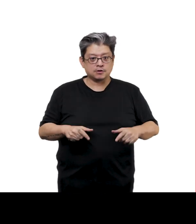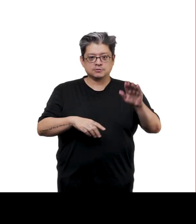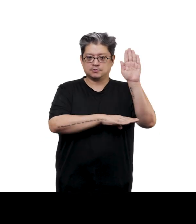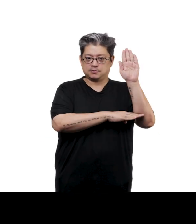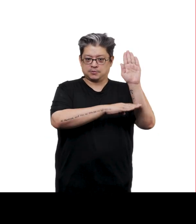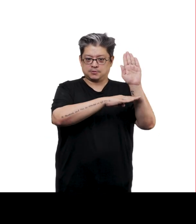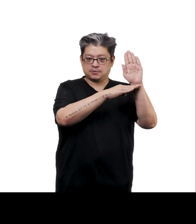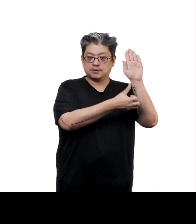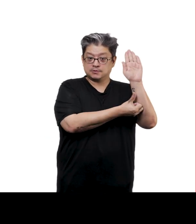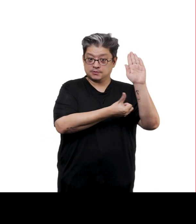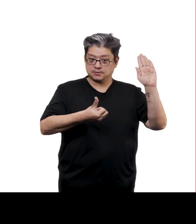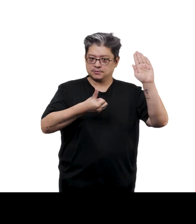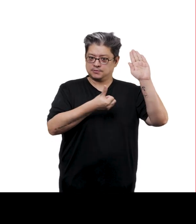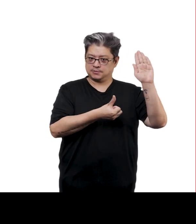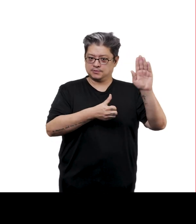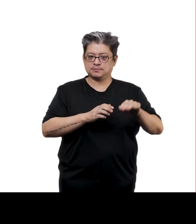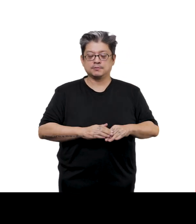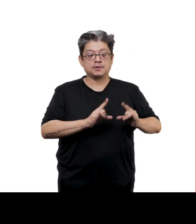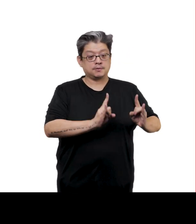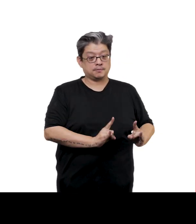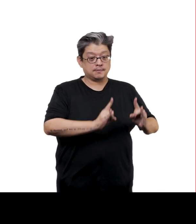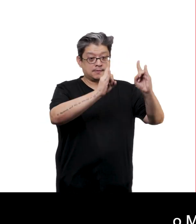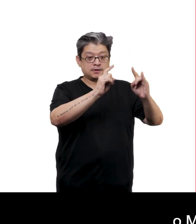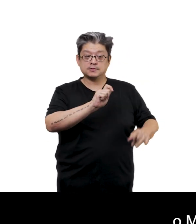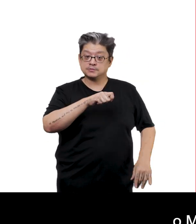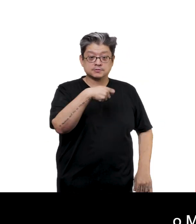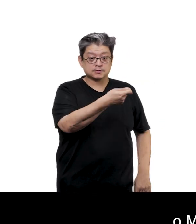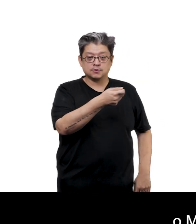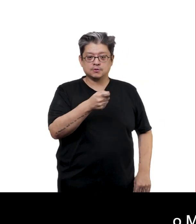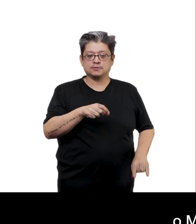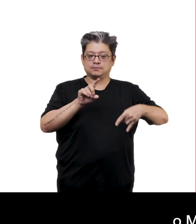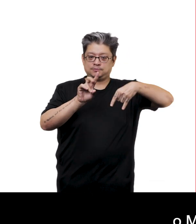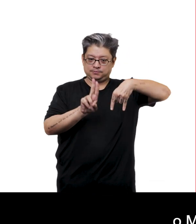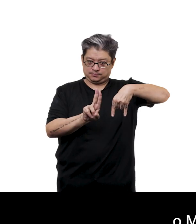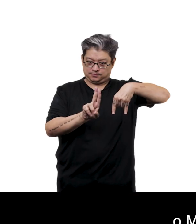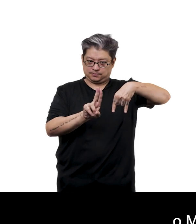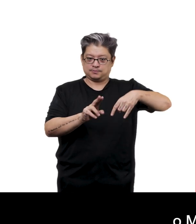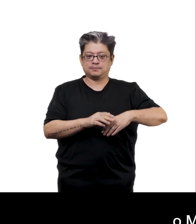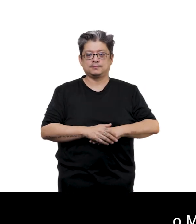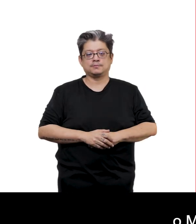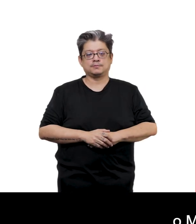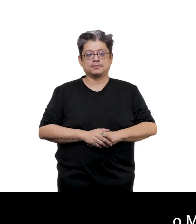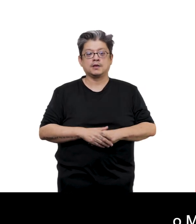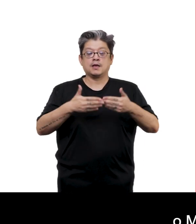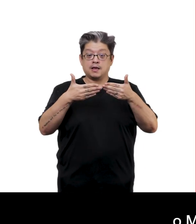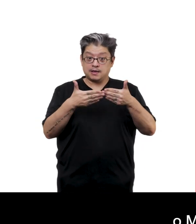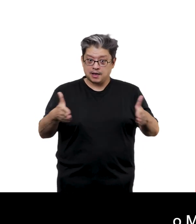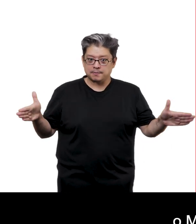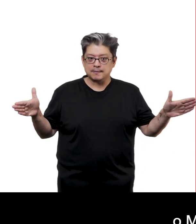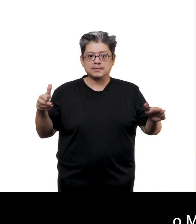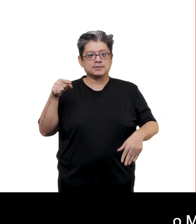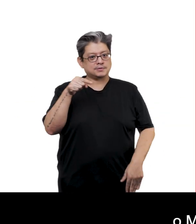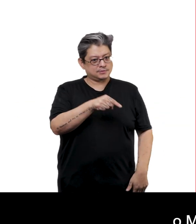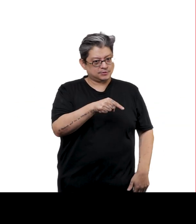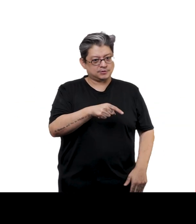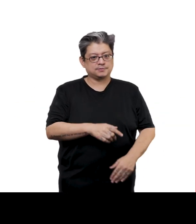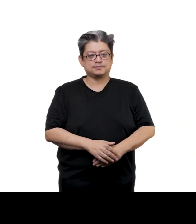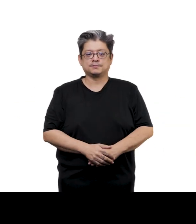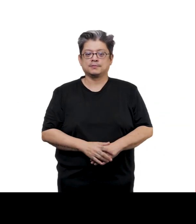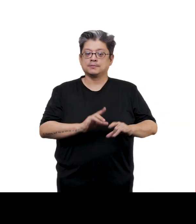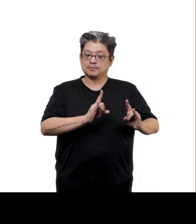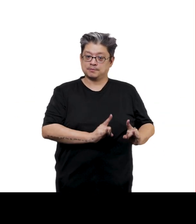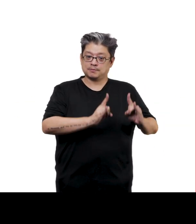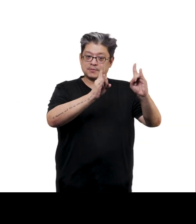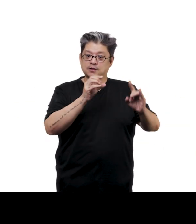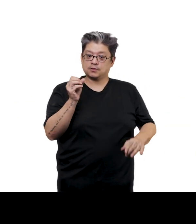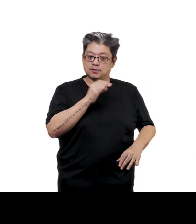edifício Pietro Maria Bardi. Para a abertura deste edifício, o MASP apresenta 5 exposições em torno